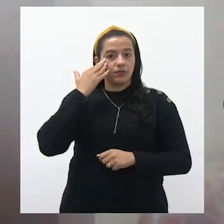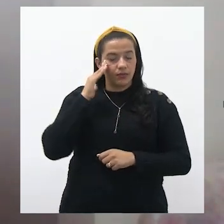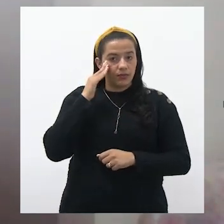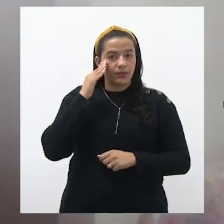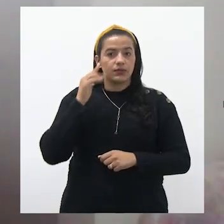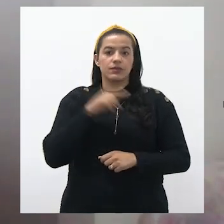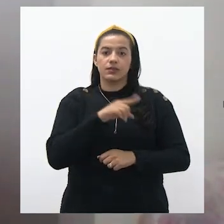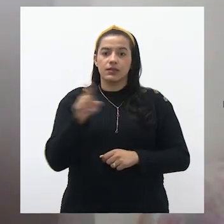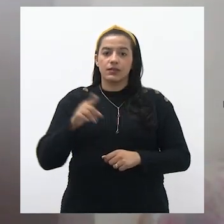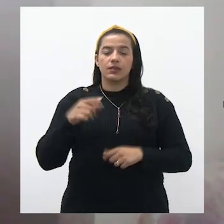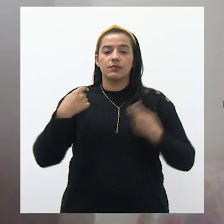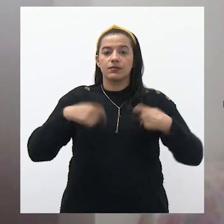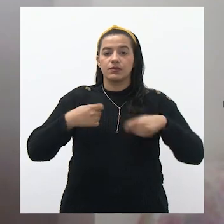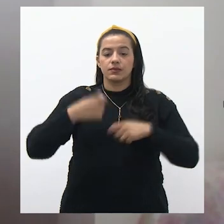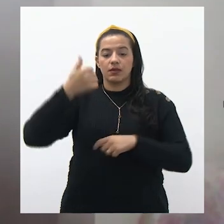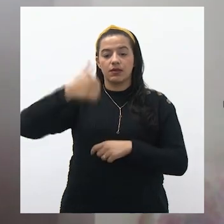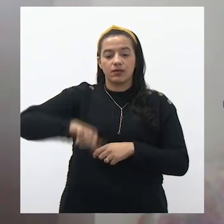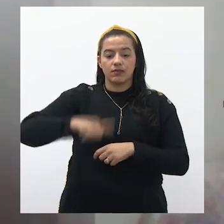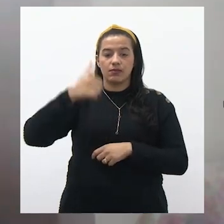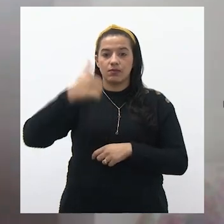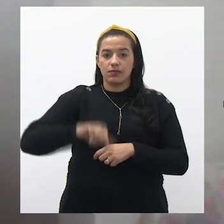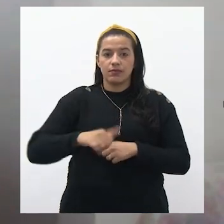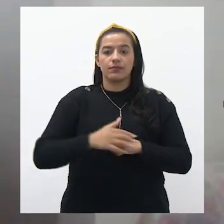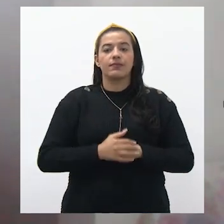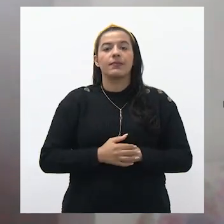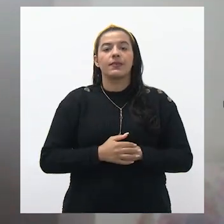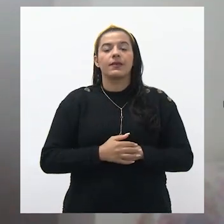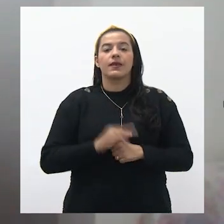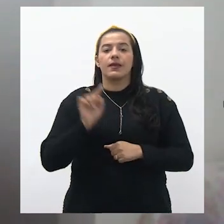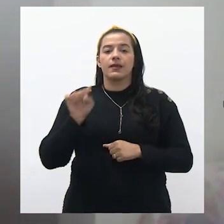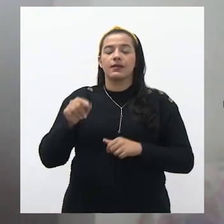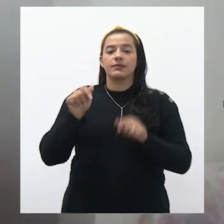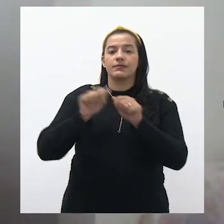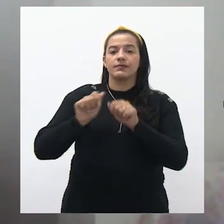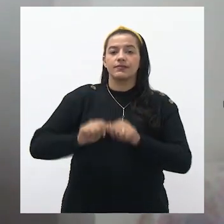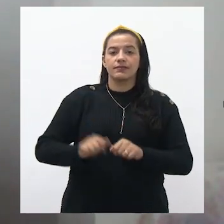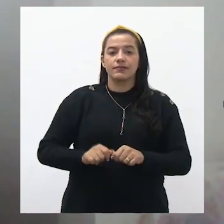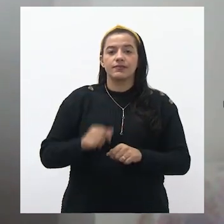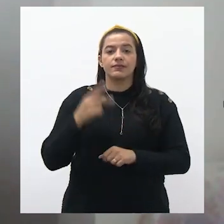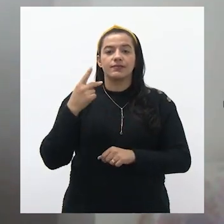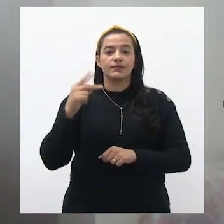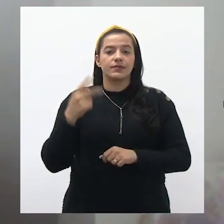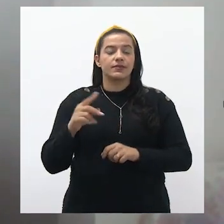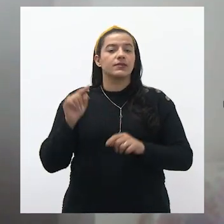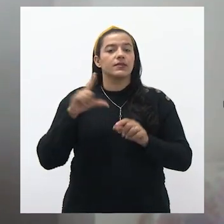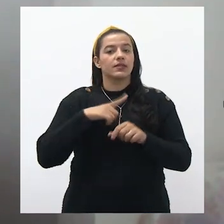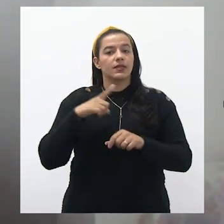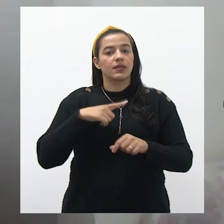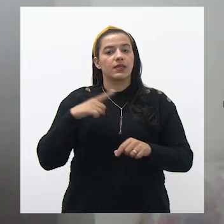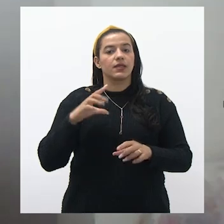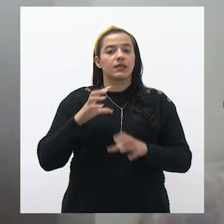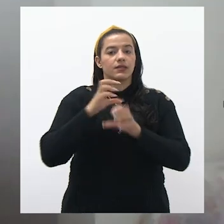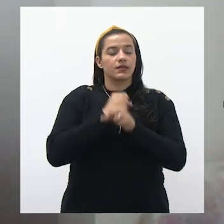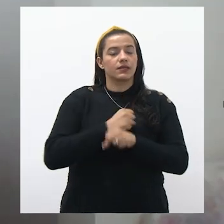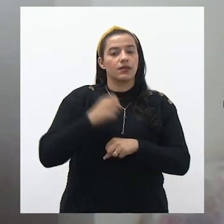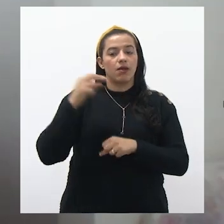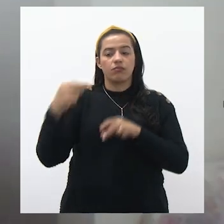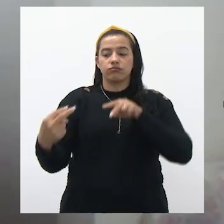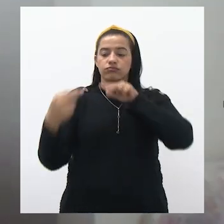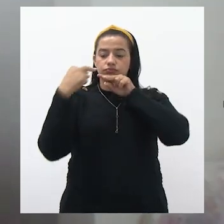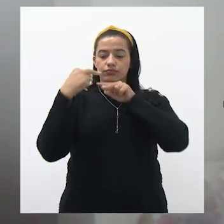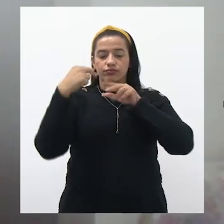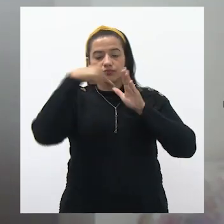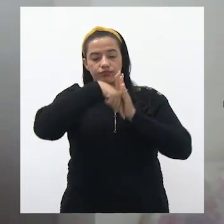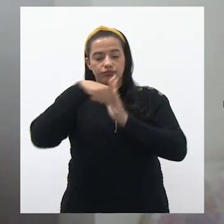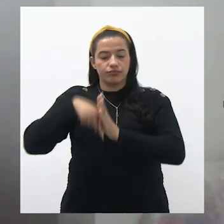uma autoavaliação, ou seja, se é auto, é ele fazendo sobre ele mesmo. E não vale ponto, é ele olhando para ele, a